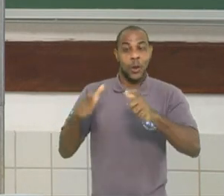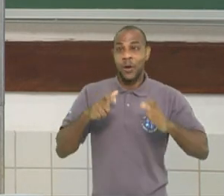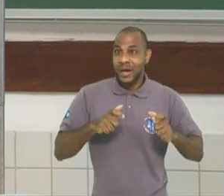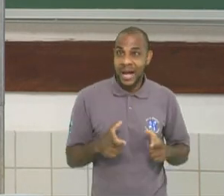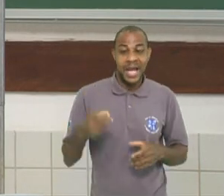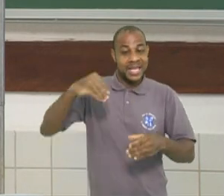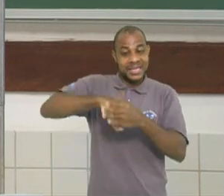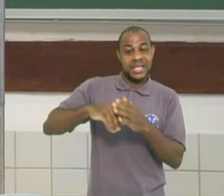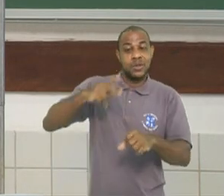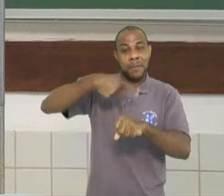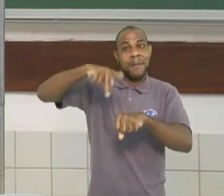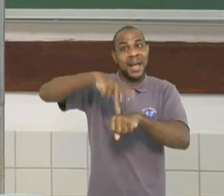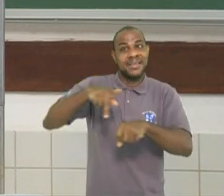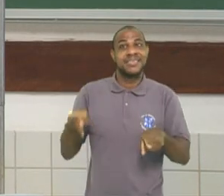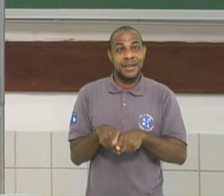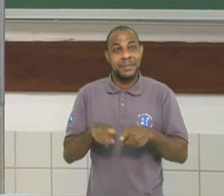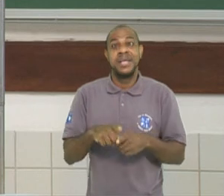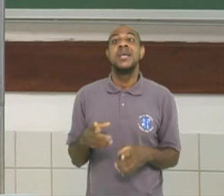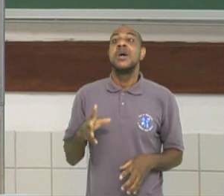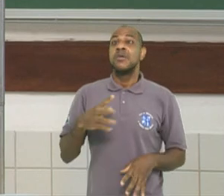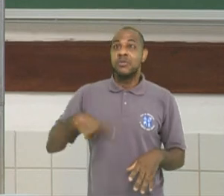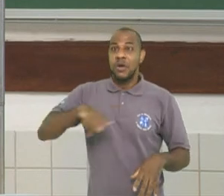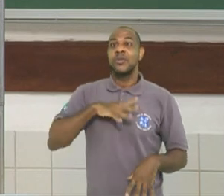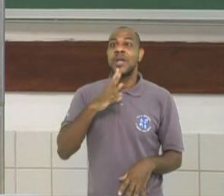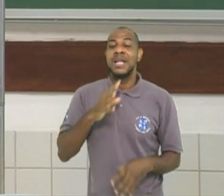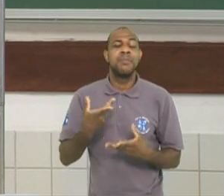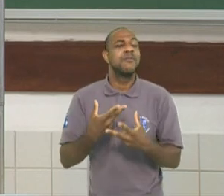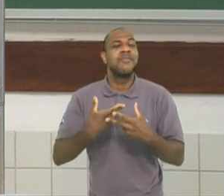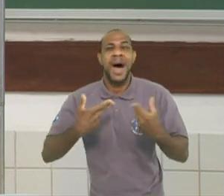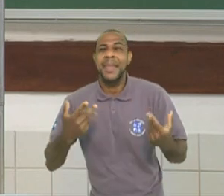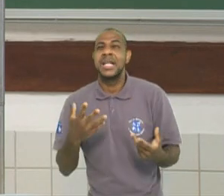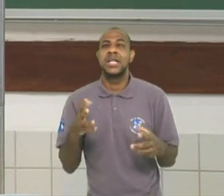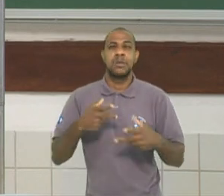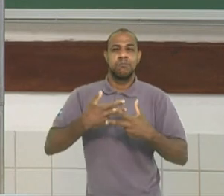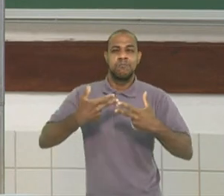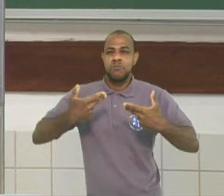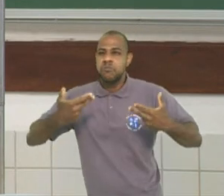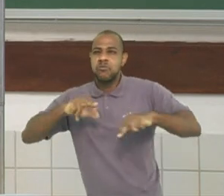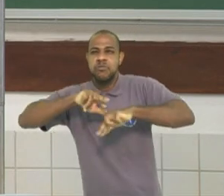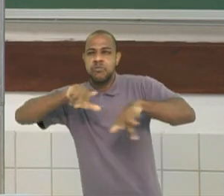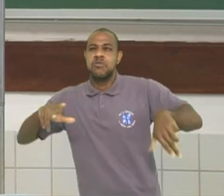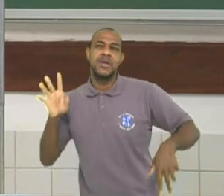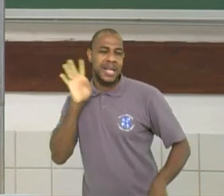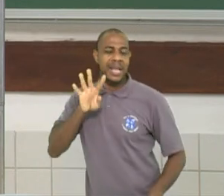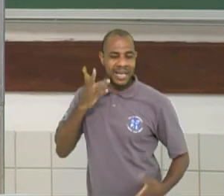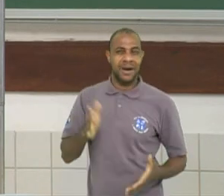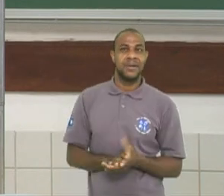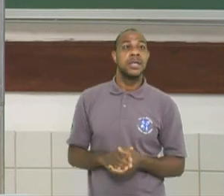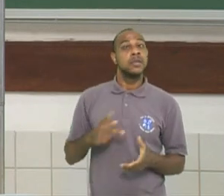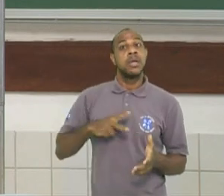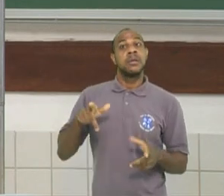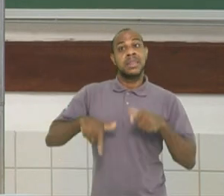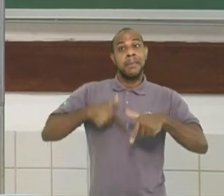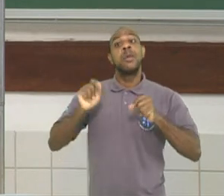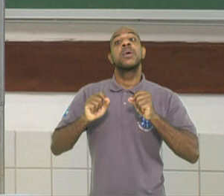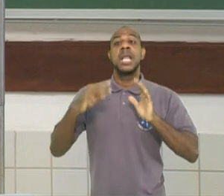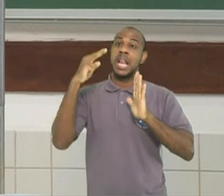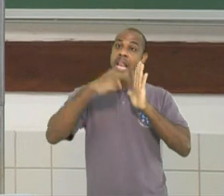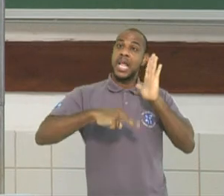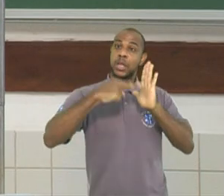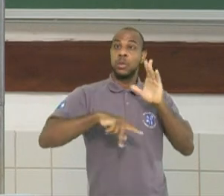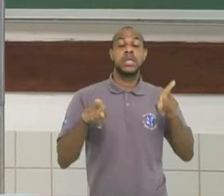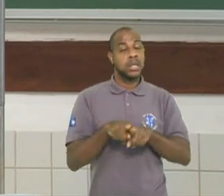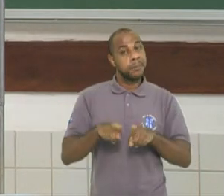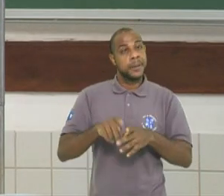cultura de outro país a gente acaba conhecendo um tanta coisa legal e a gente realmente trabalha inclusive com a leitura isso